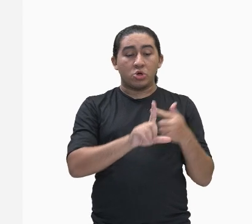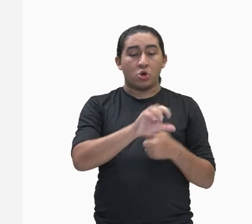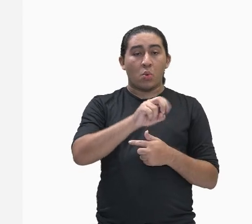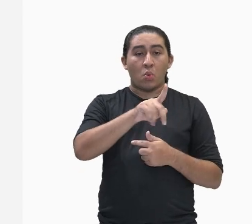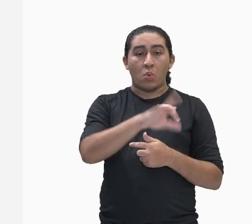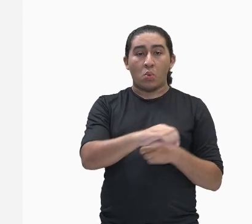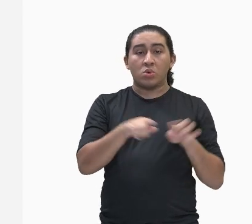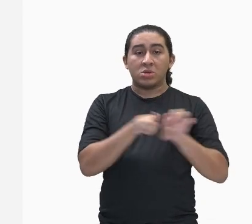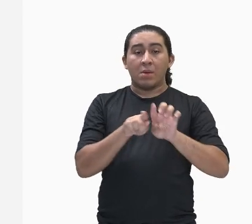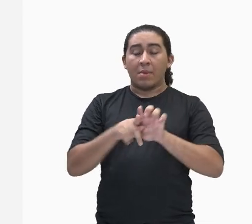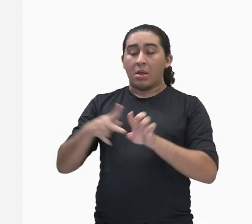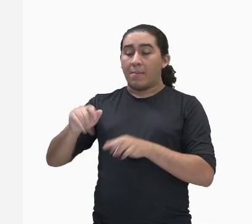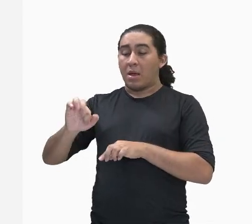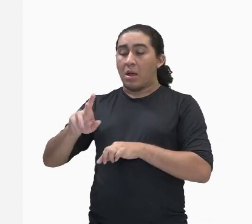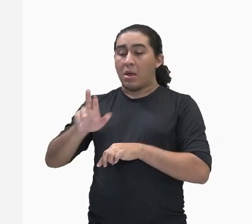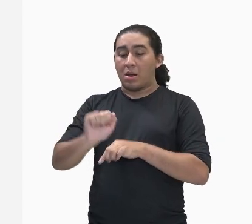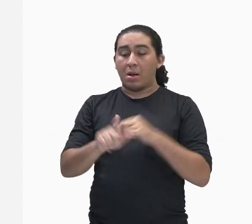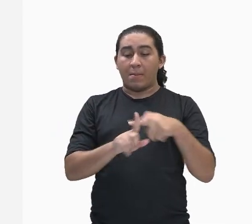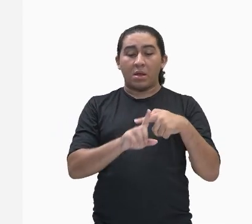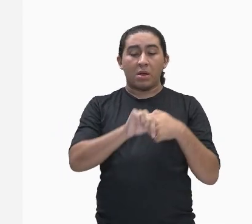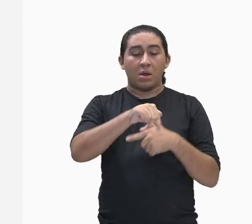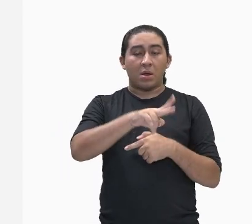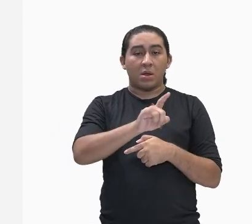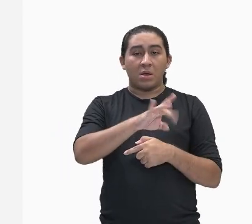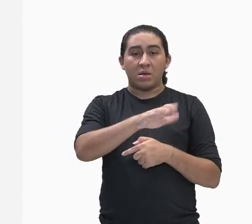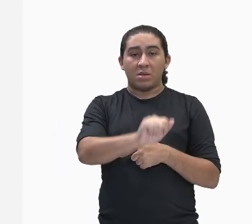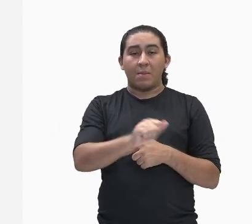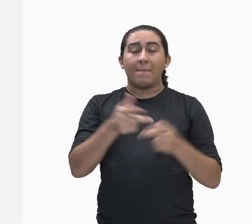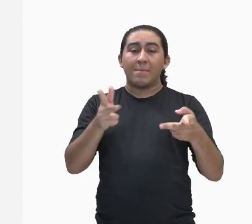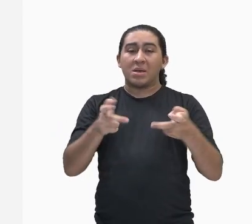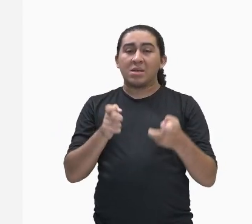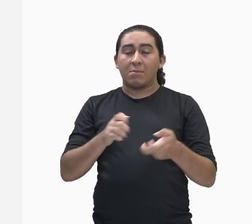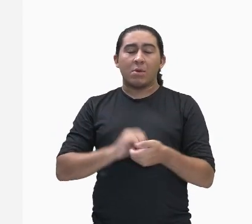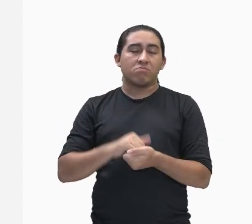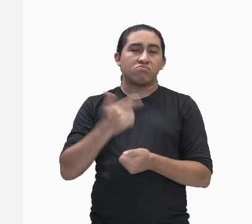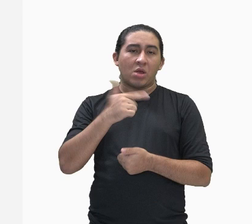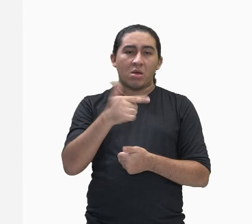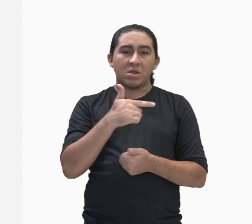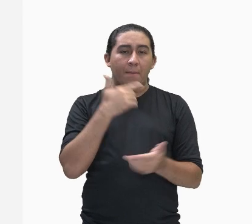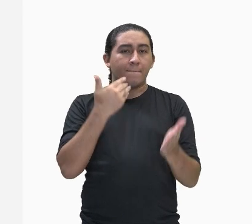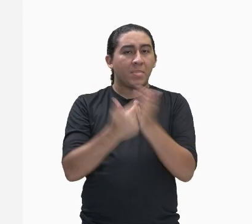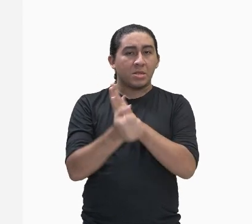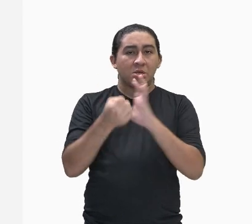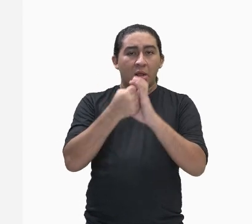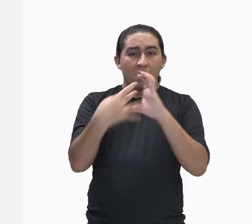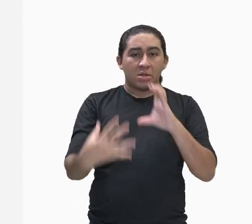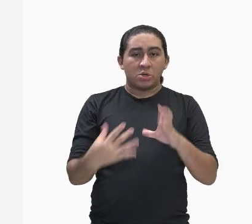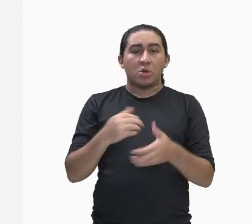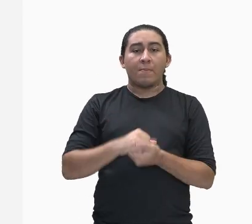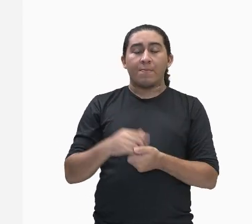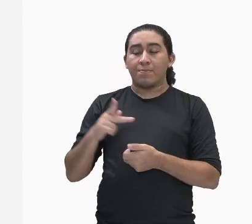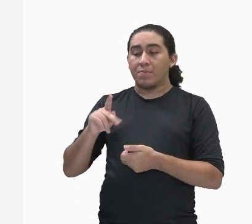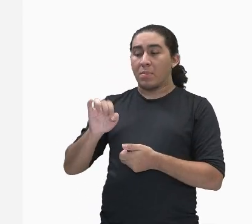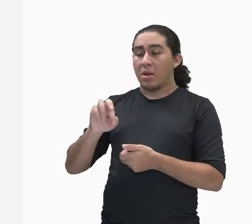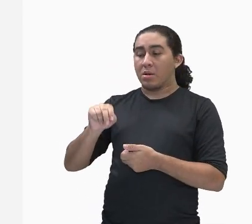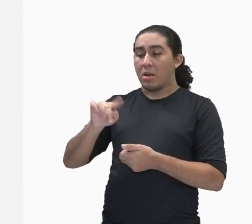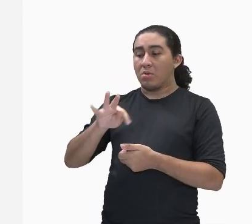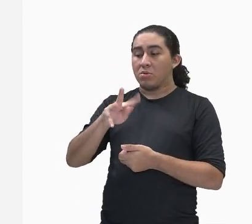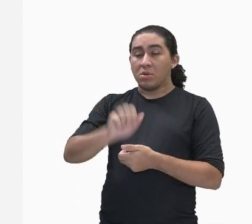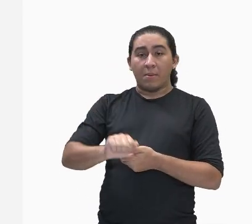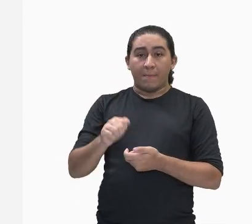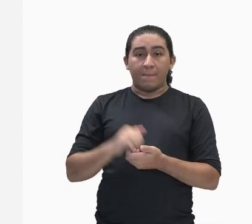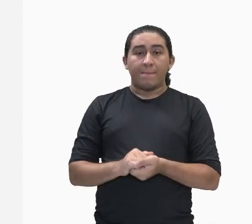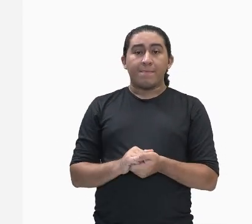Paraquedas, né? Só para mais quedas. Veja que não há essa perda de elemento. Pernalta,